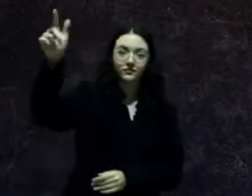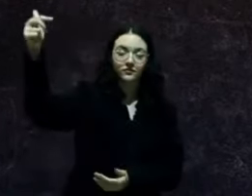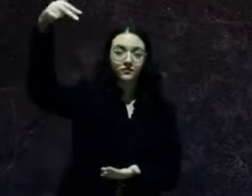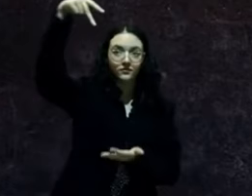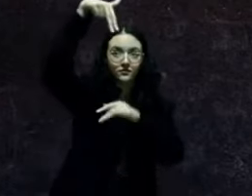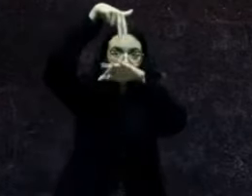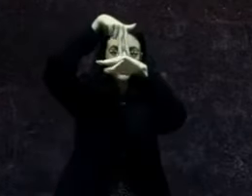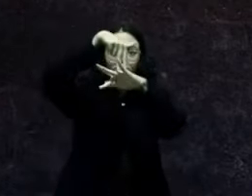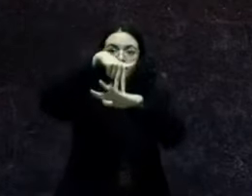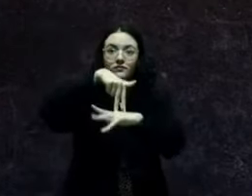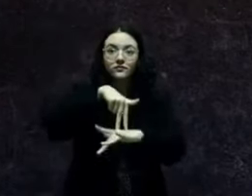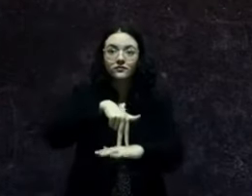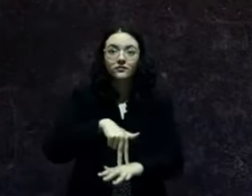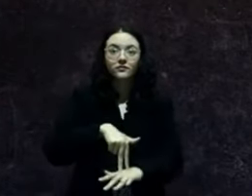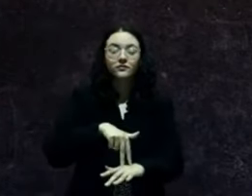Por isso,